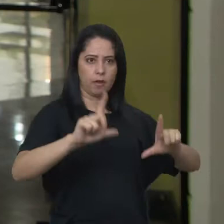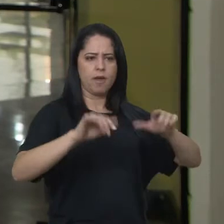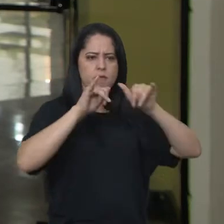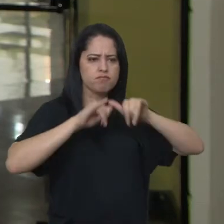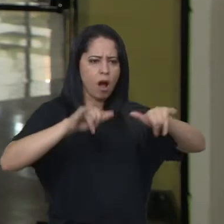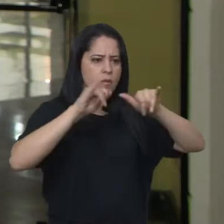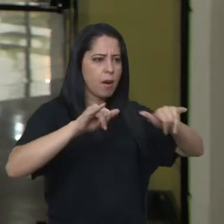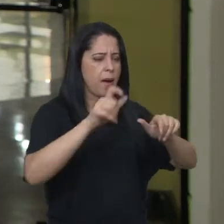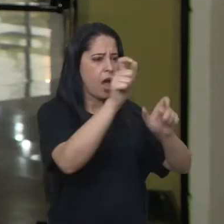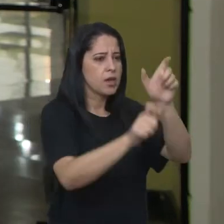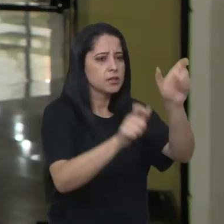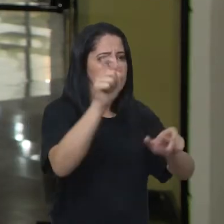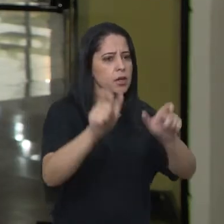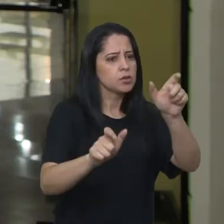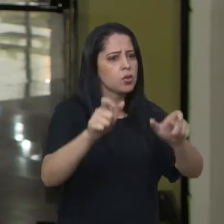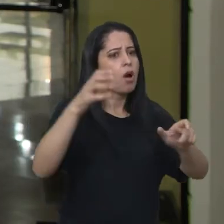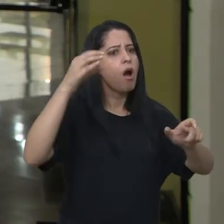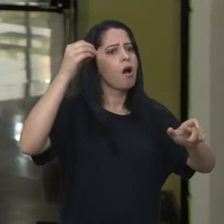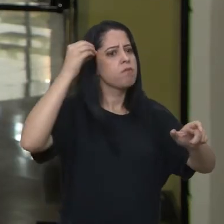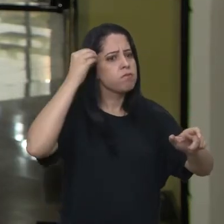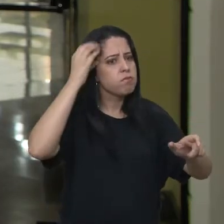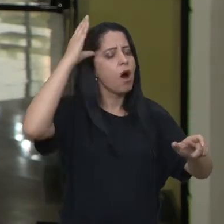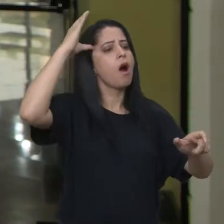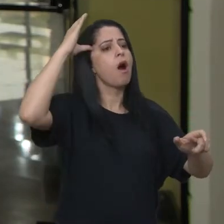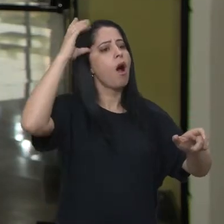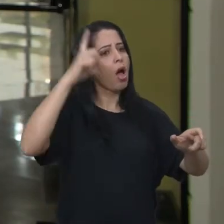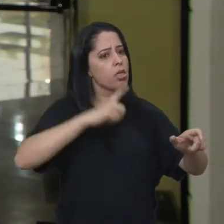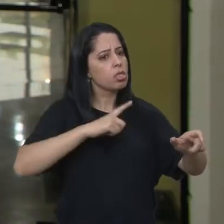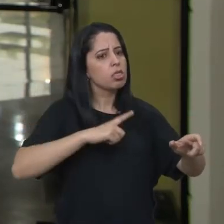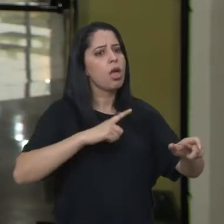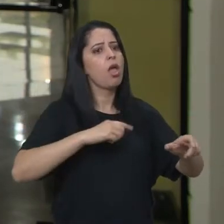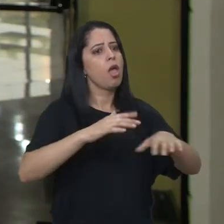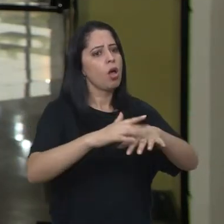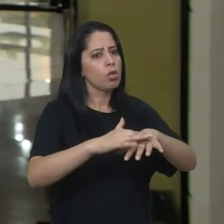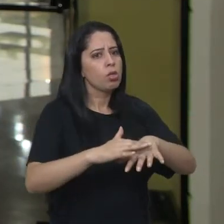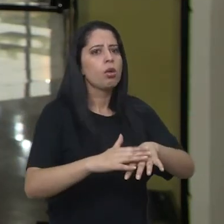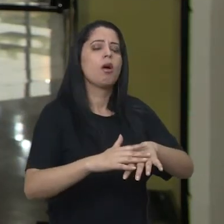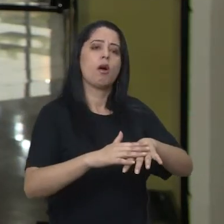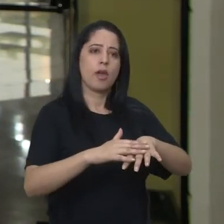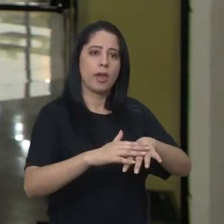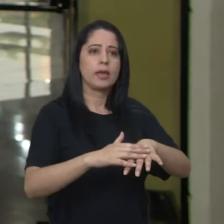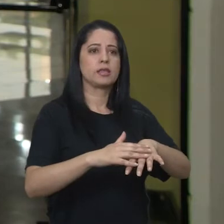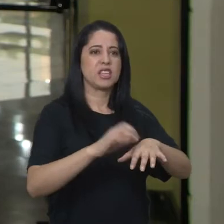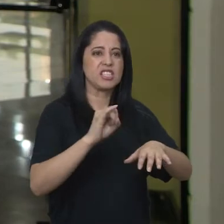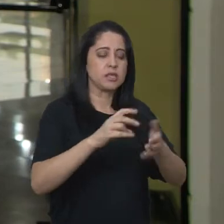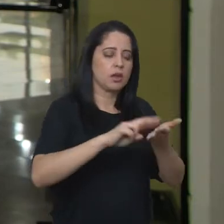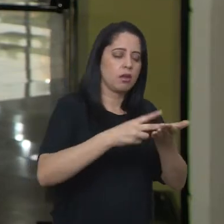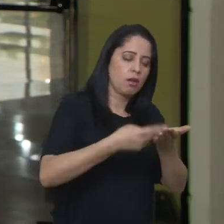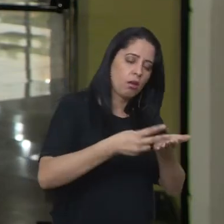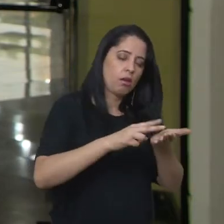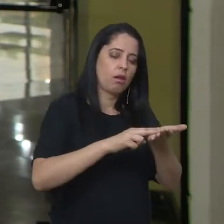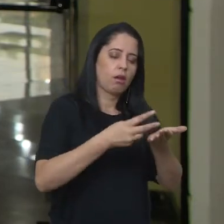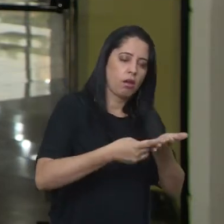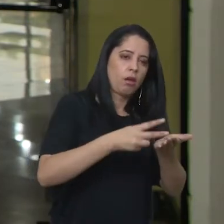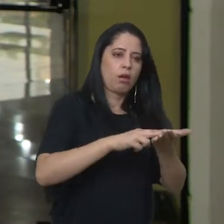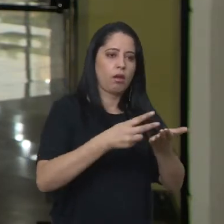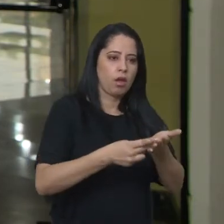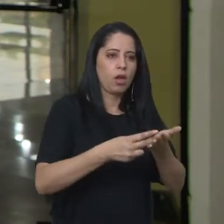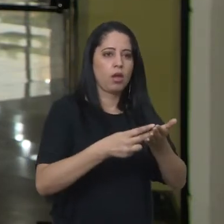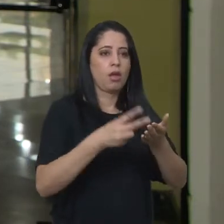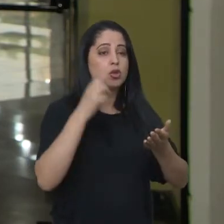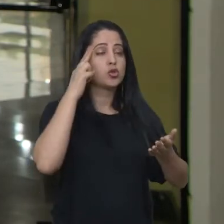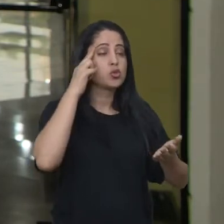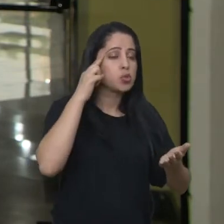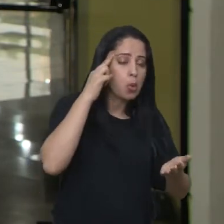Câmara, conscientizando as pessoas que teve um distúrbio do sono, uma insônia, pesadelos frequentes, procure o